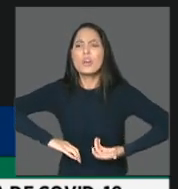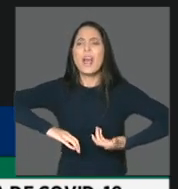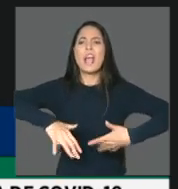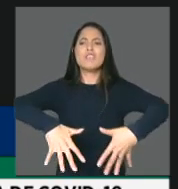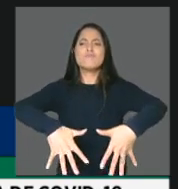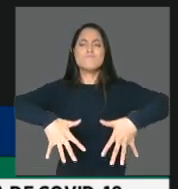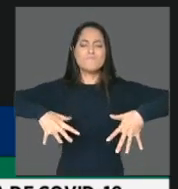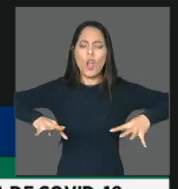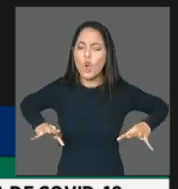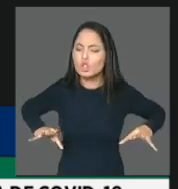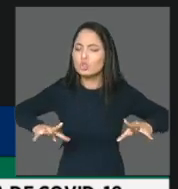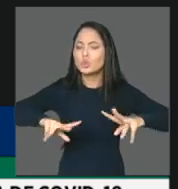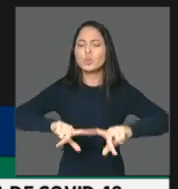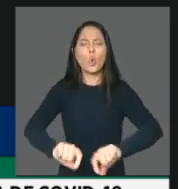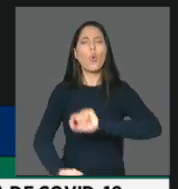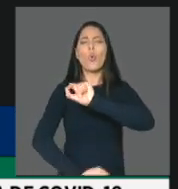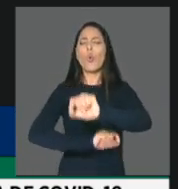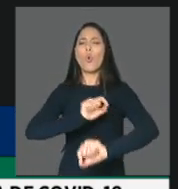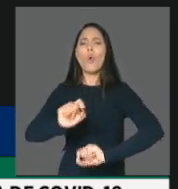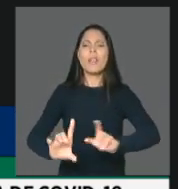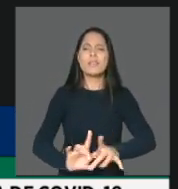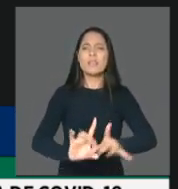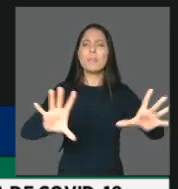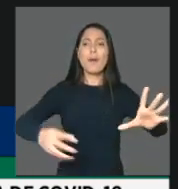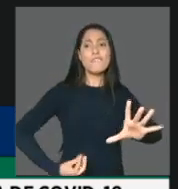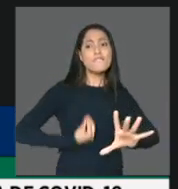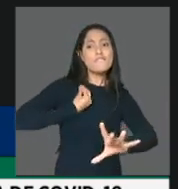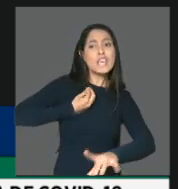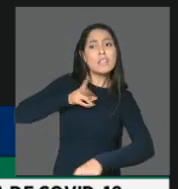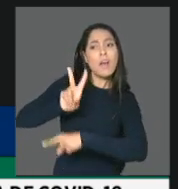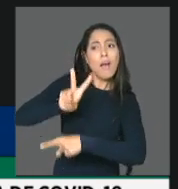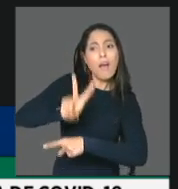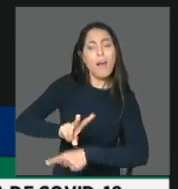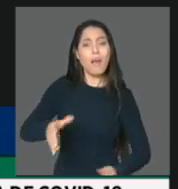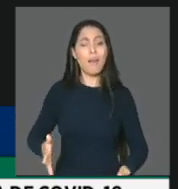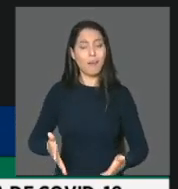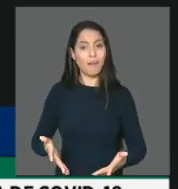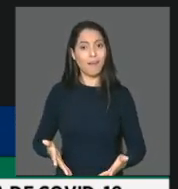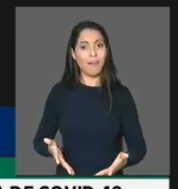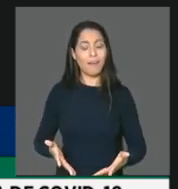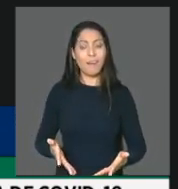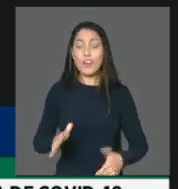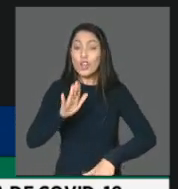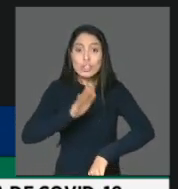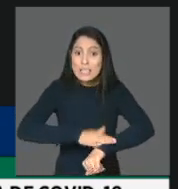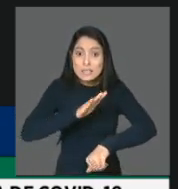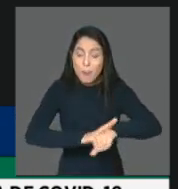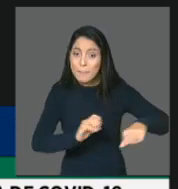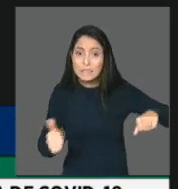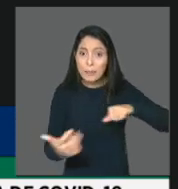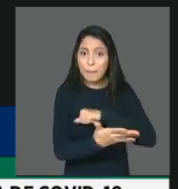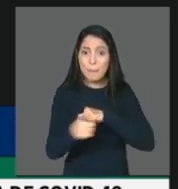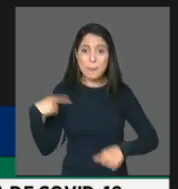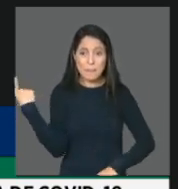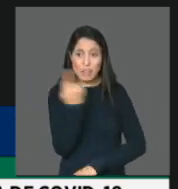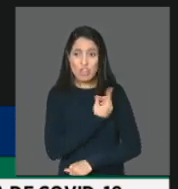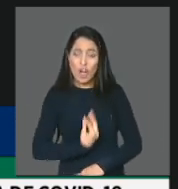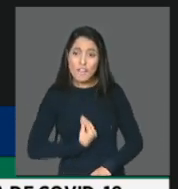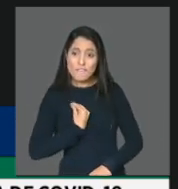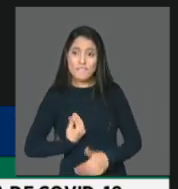esforço máximo de preservação da vida. Não deveríamos em nenhum momento das nossas vidas agora